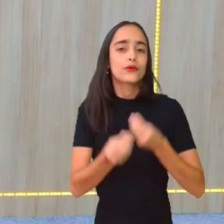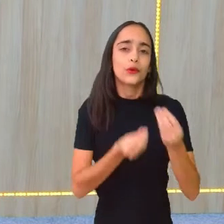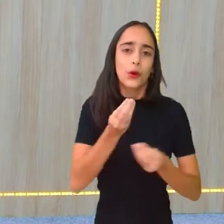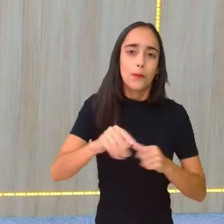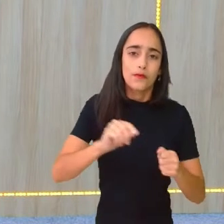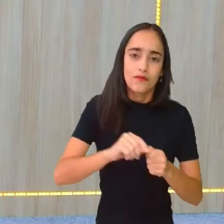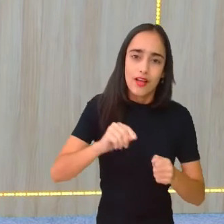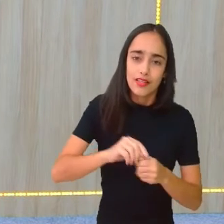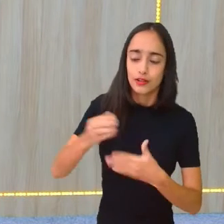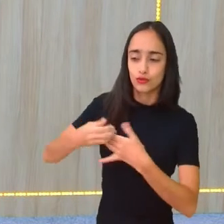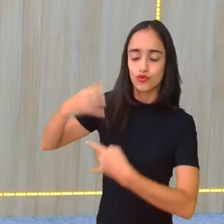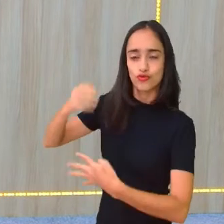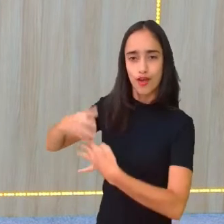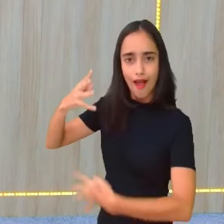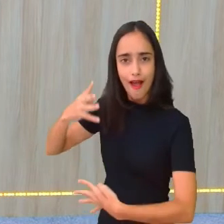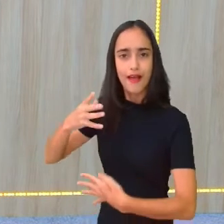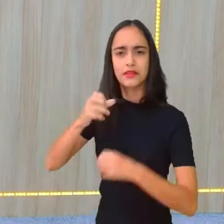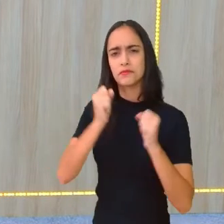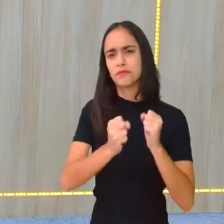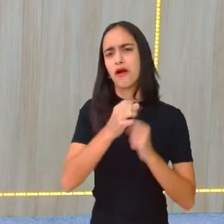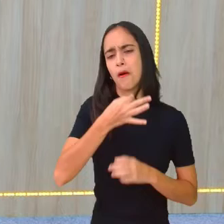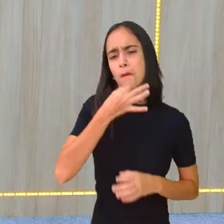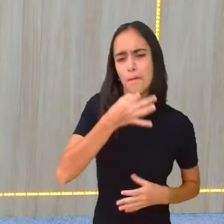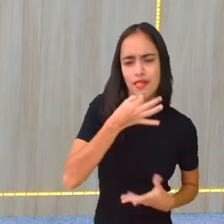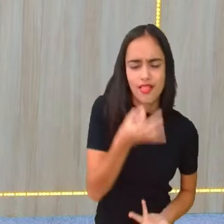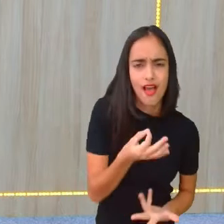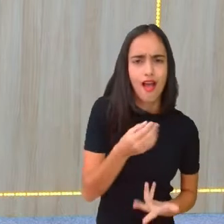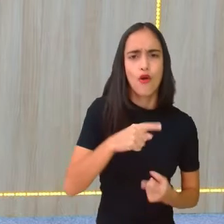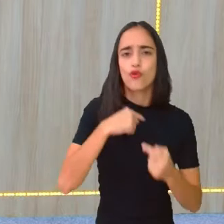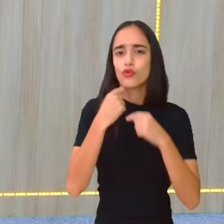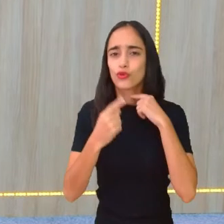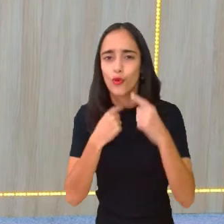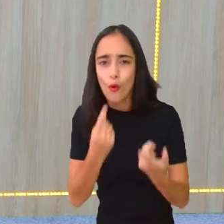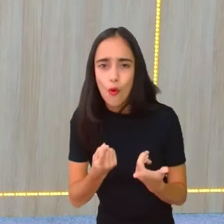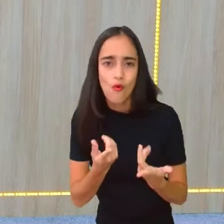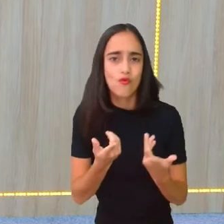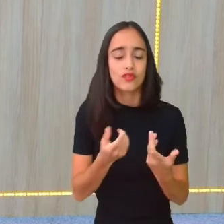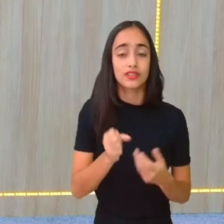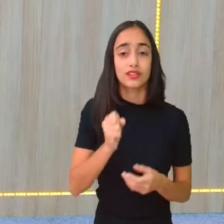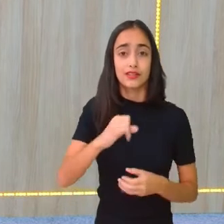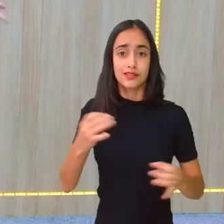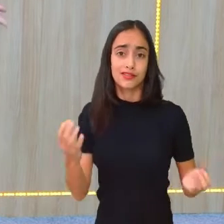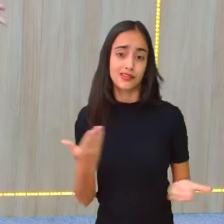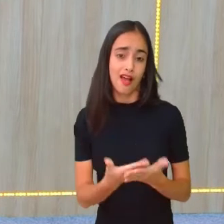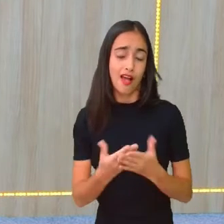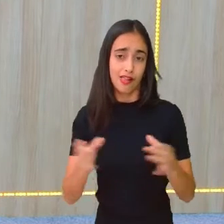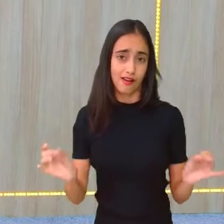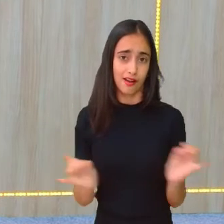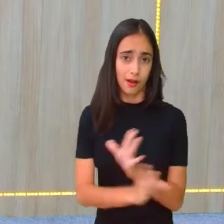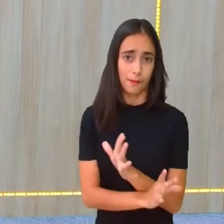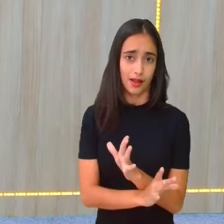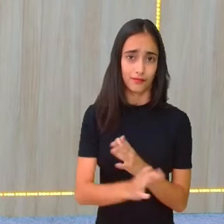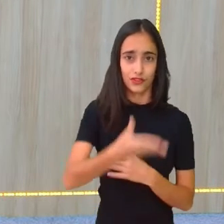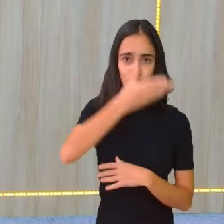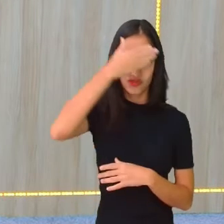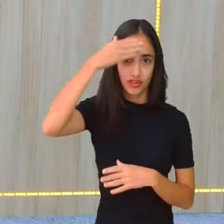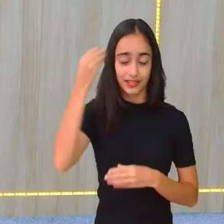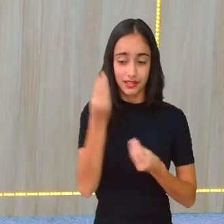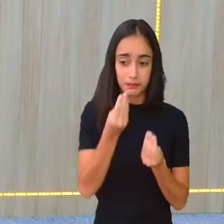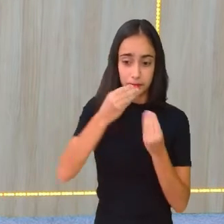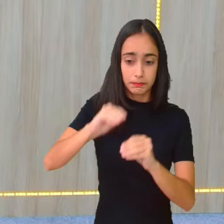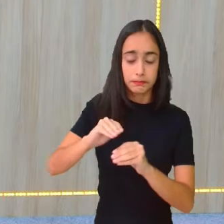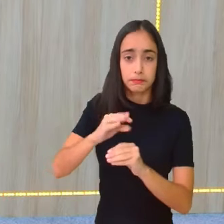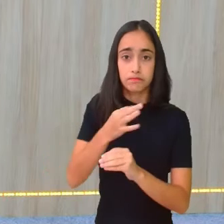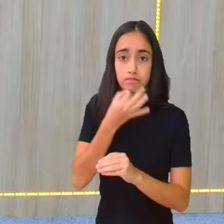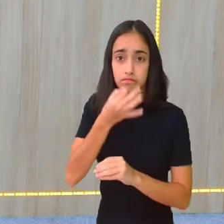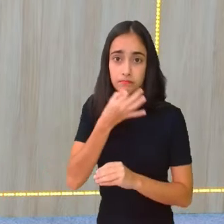comentário para a gente ir conversando enquanto a aula acontece. Depois, se a aula acabar e você esquecer de mandar o seu comentário, sempre é possível deixar